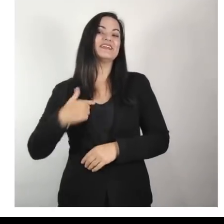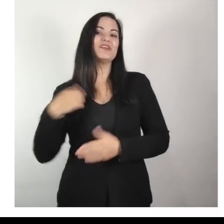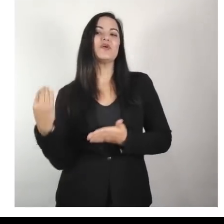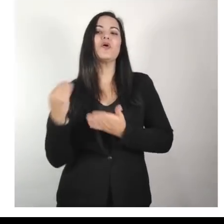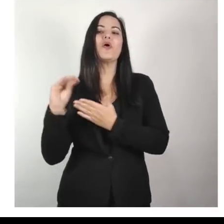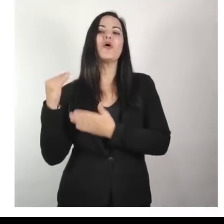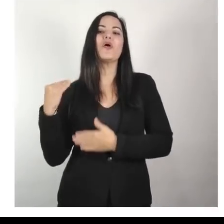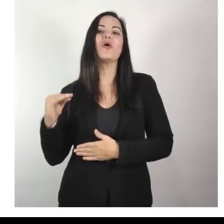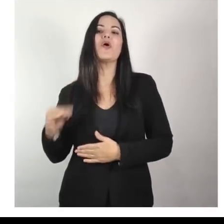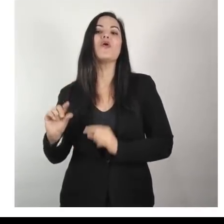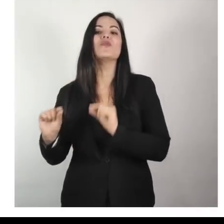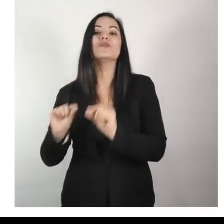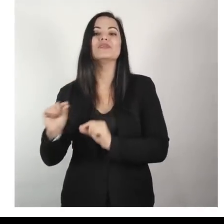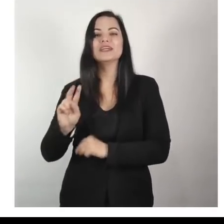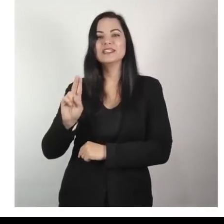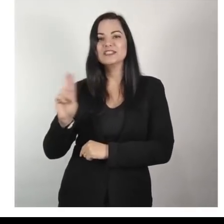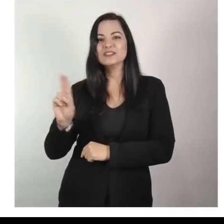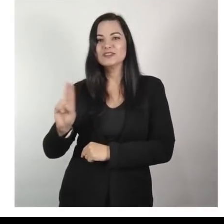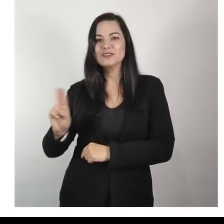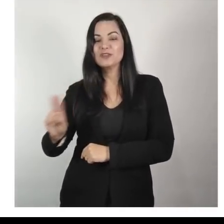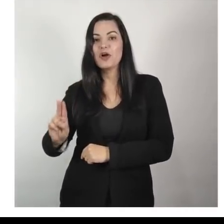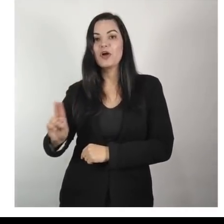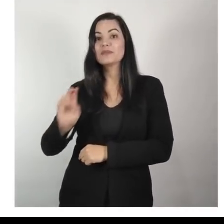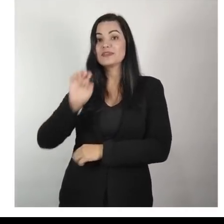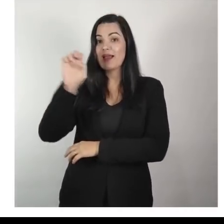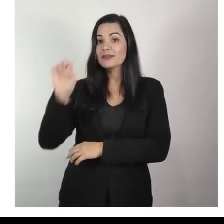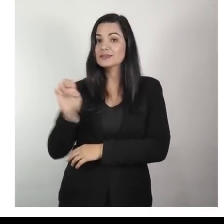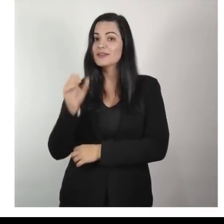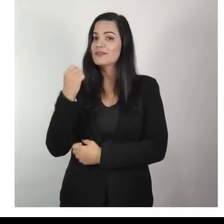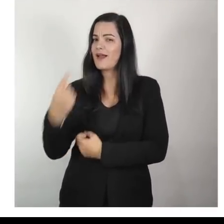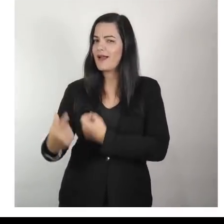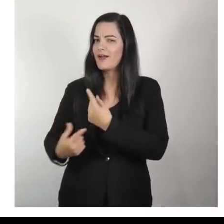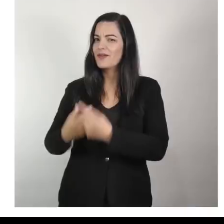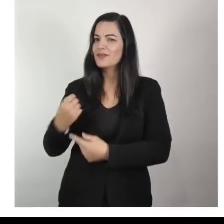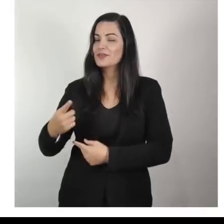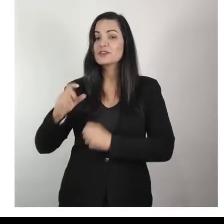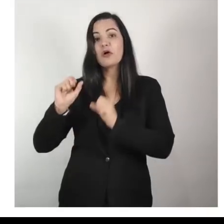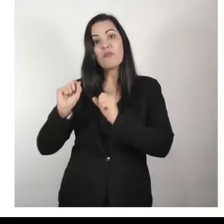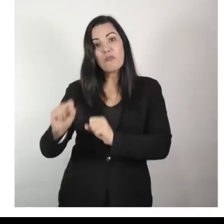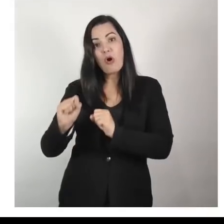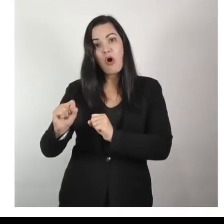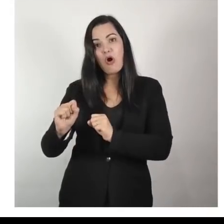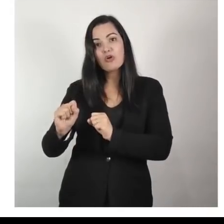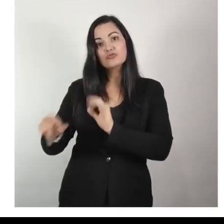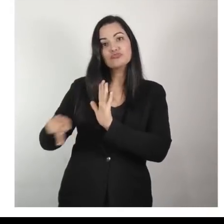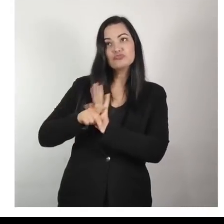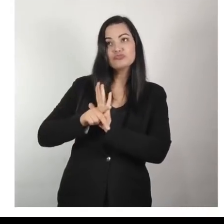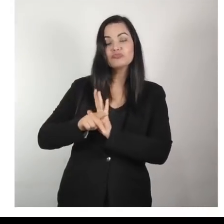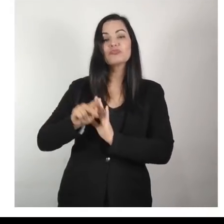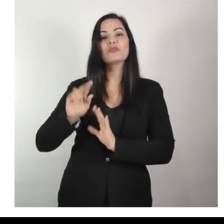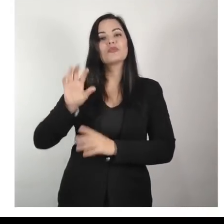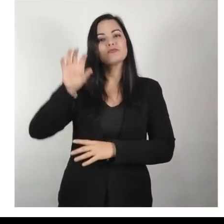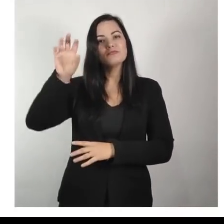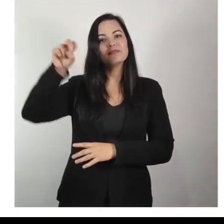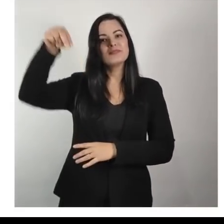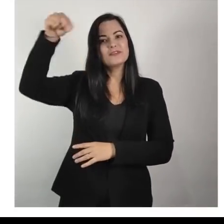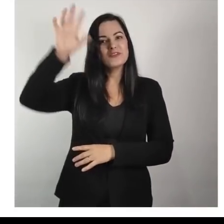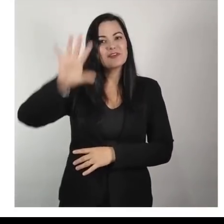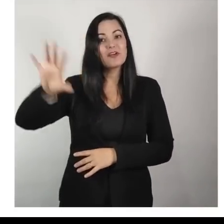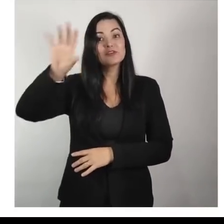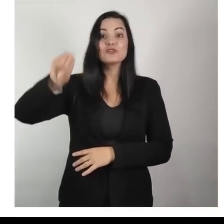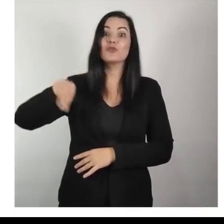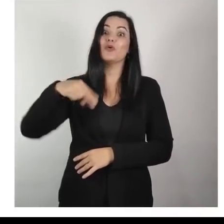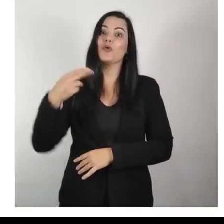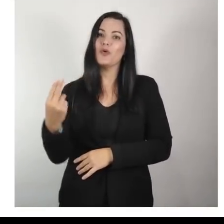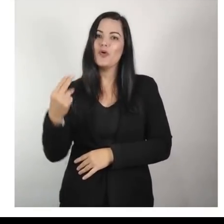eu coloquei o nome de alguns estados que podem ser da região Nordeste, como também podem